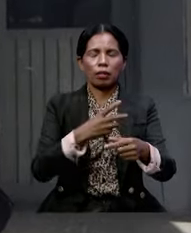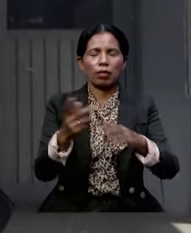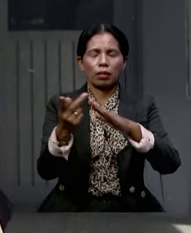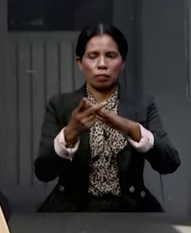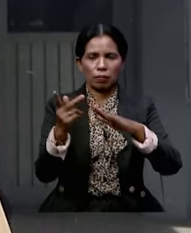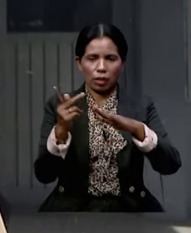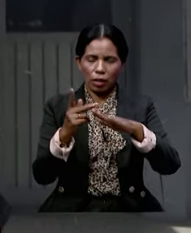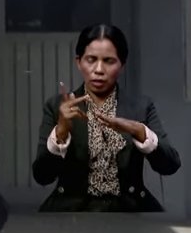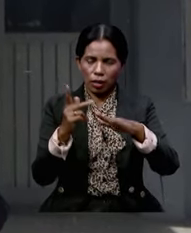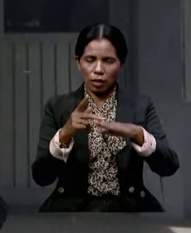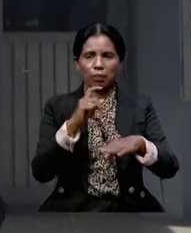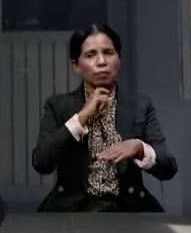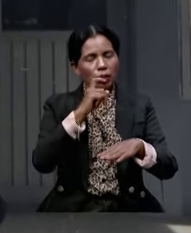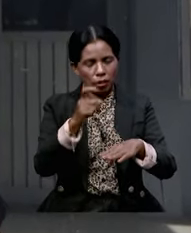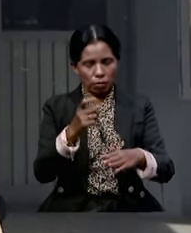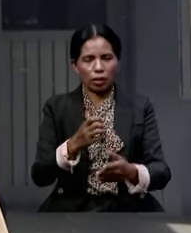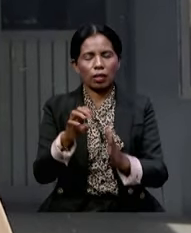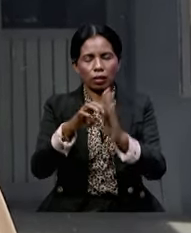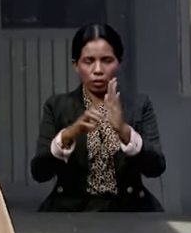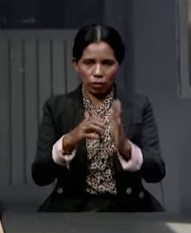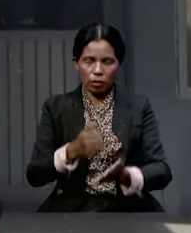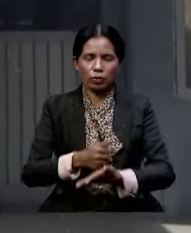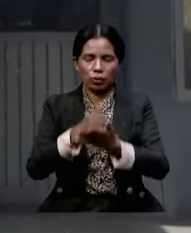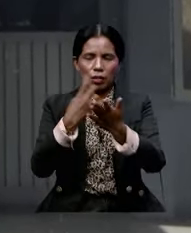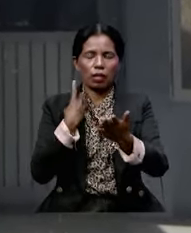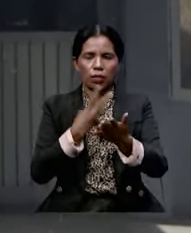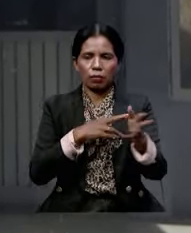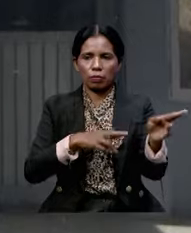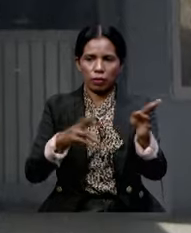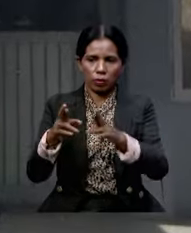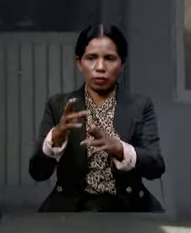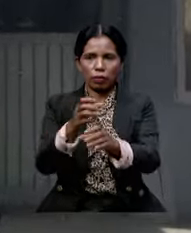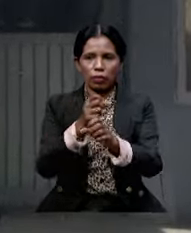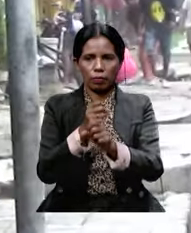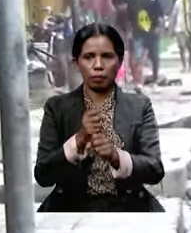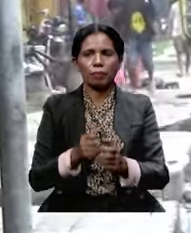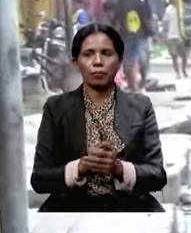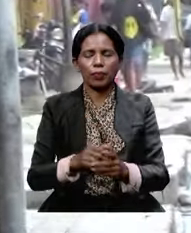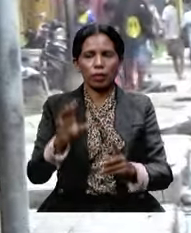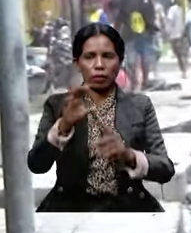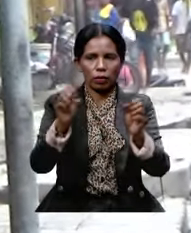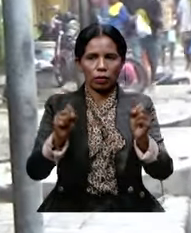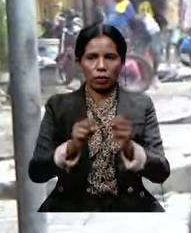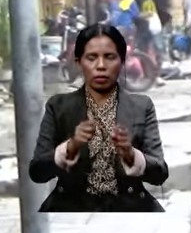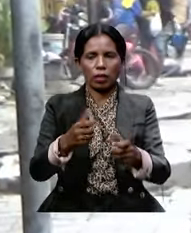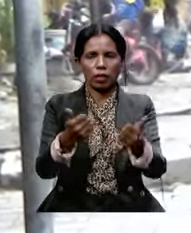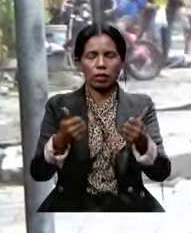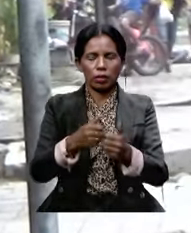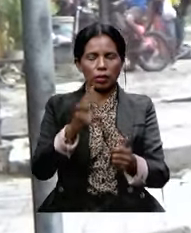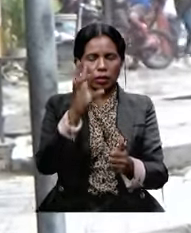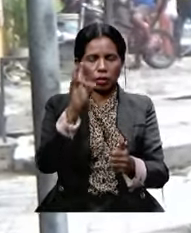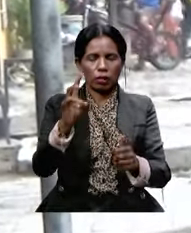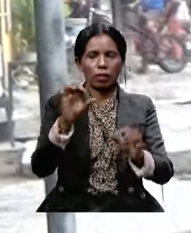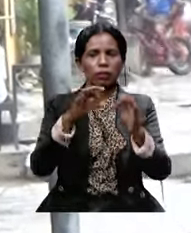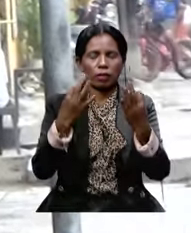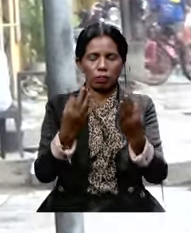na pa estado mo loke mata netek. May ito ang abarak, ami pronto para sino. Suku Kuluhun yal dia hitu no uma kain besik